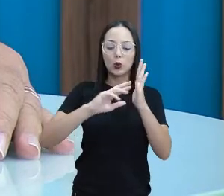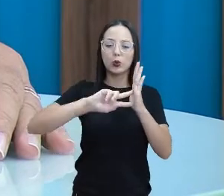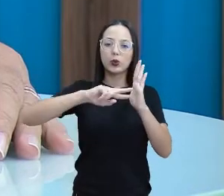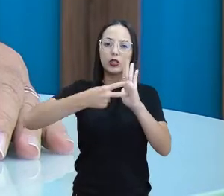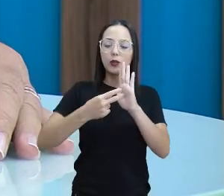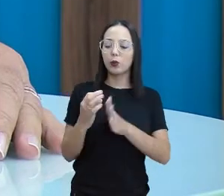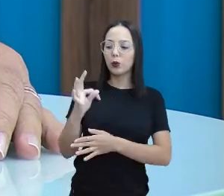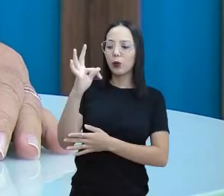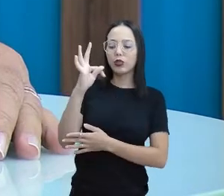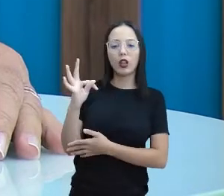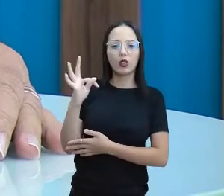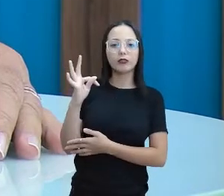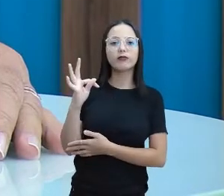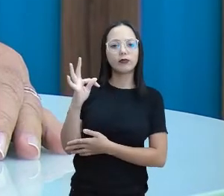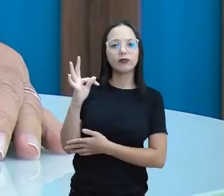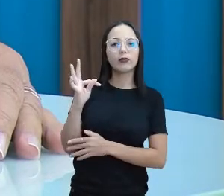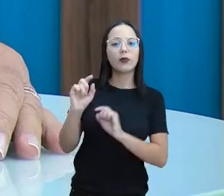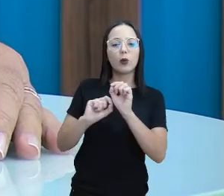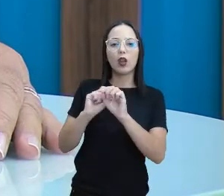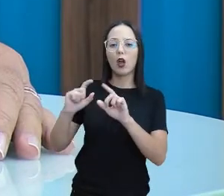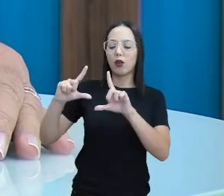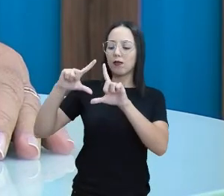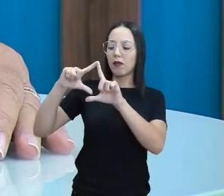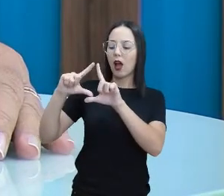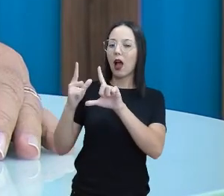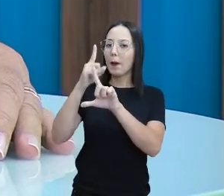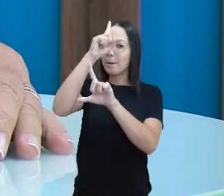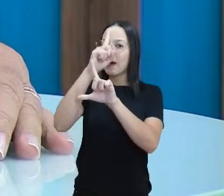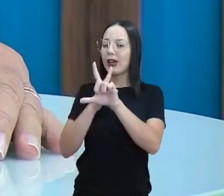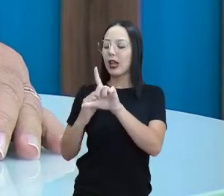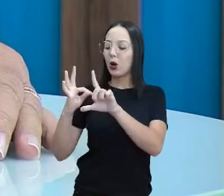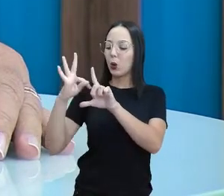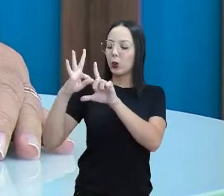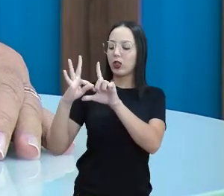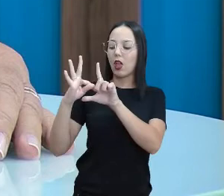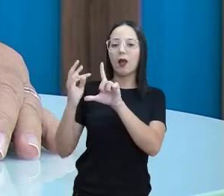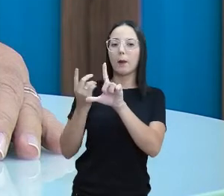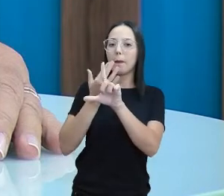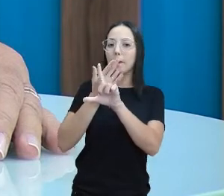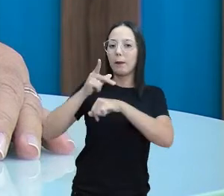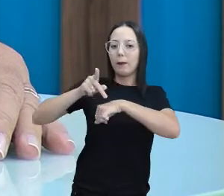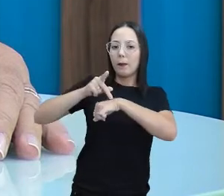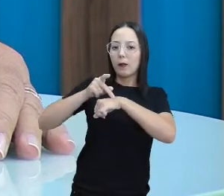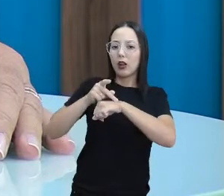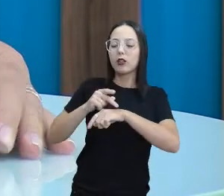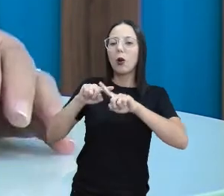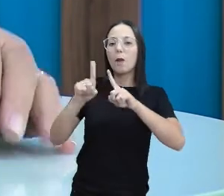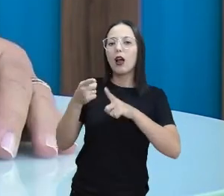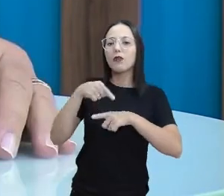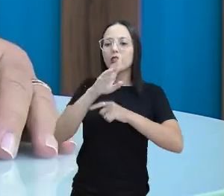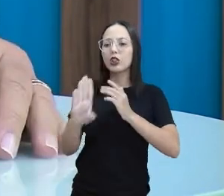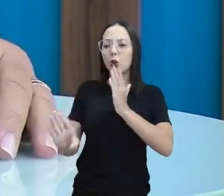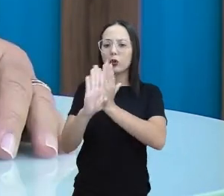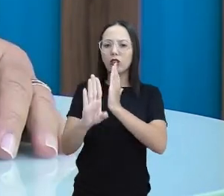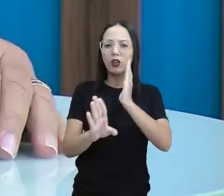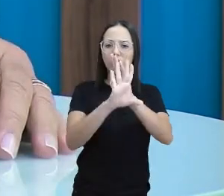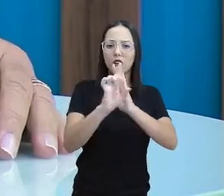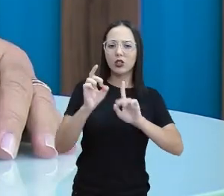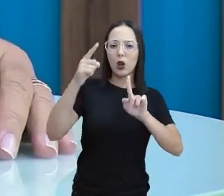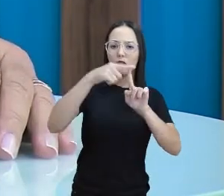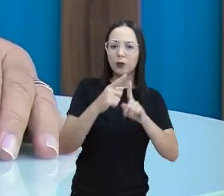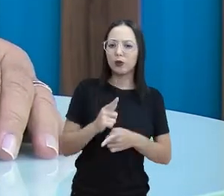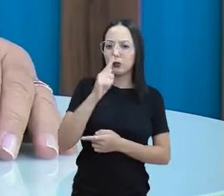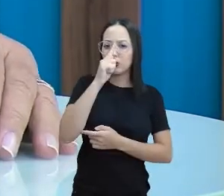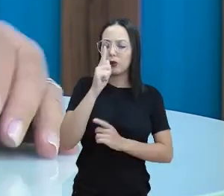esse T, né? É um triângulo aí amarelo, com um T bem grande, preto. E vocês não vão encontrar só nesse biscoito,